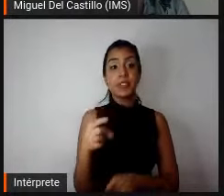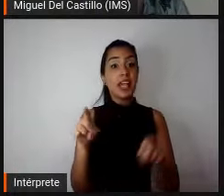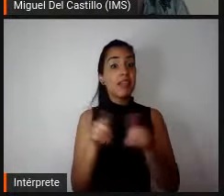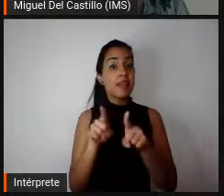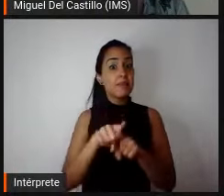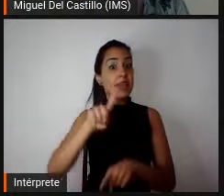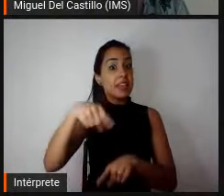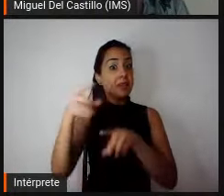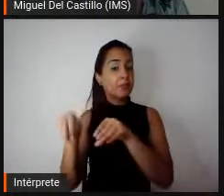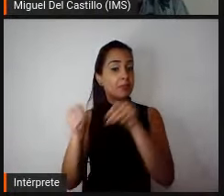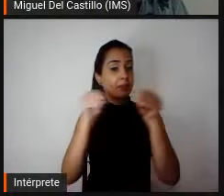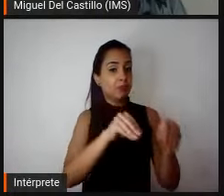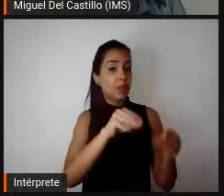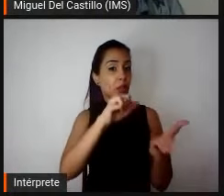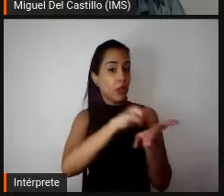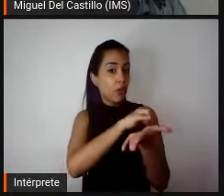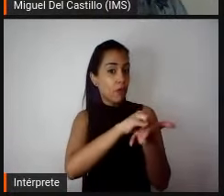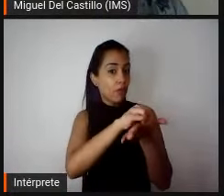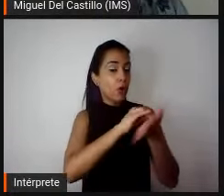em